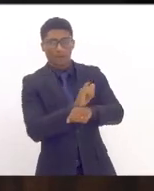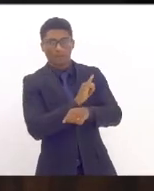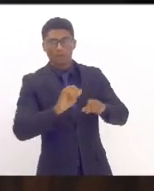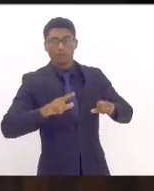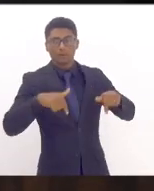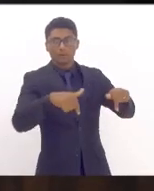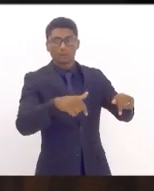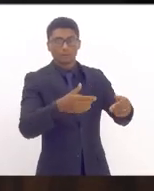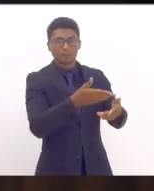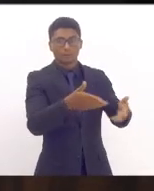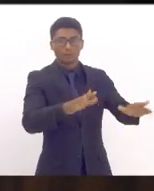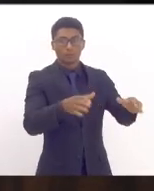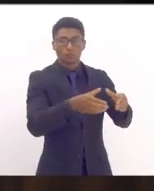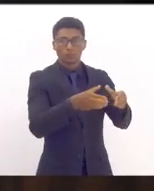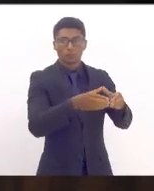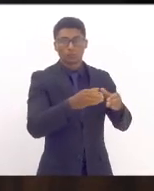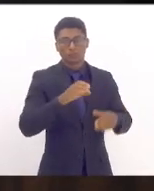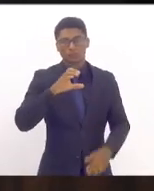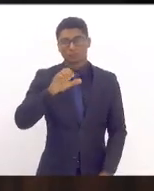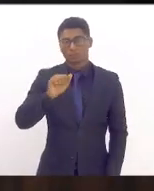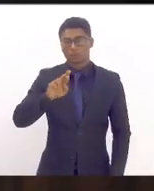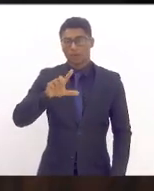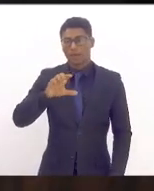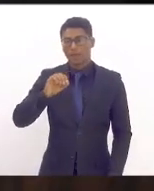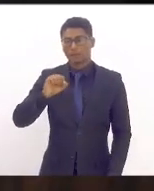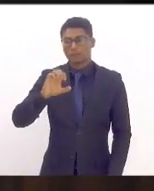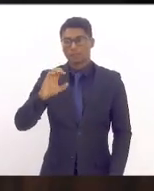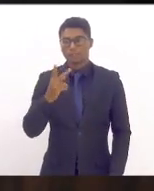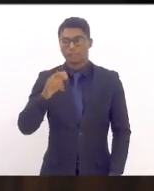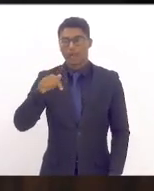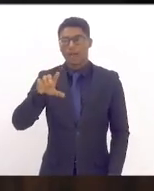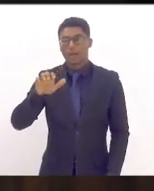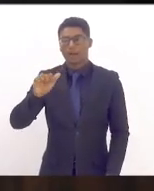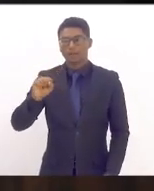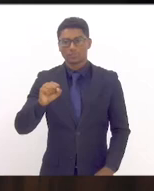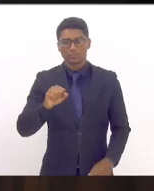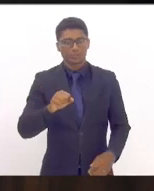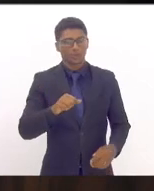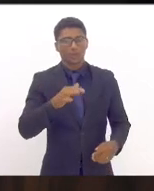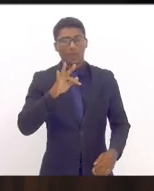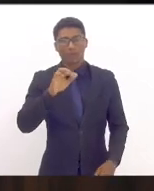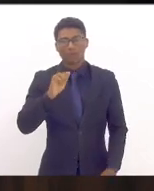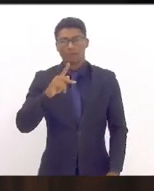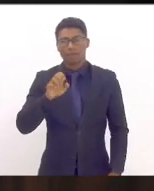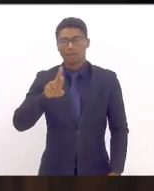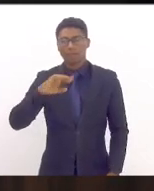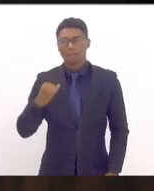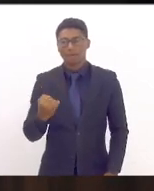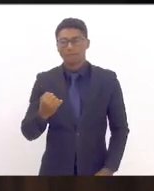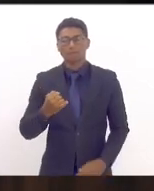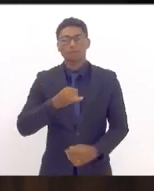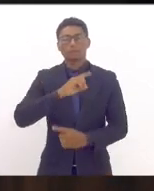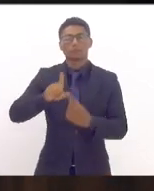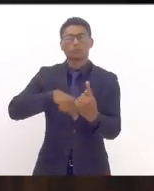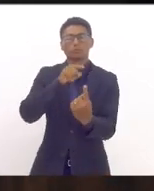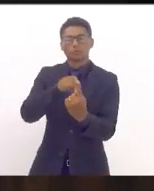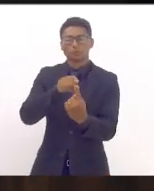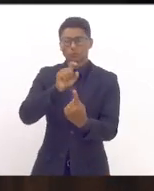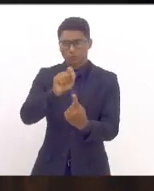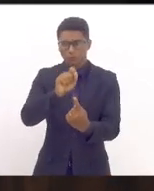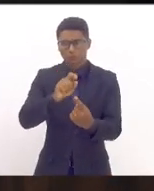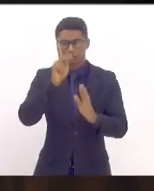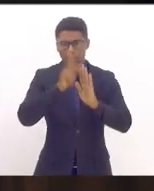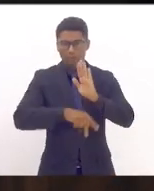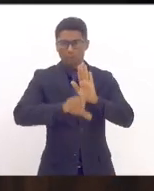servidores da Fundação Carlos Chagas de Amparo a pesquisa do Estado do Rio de Janeiro de